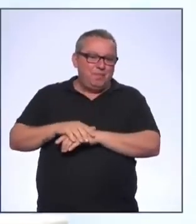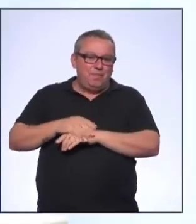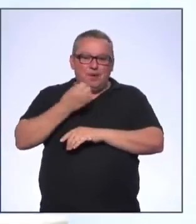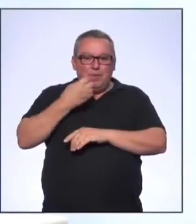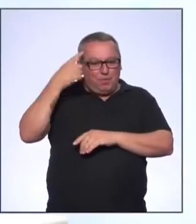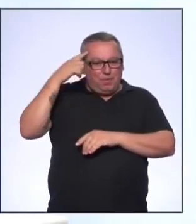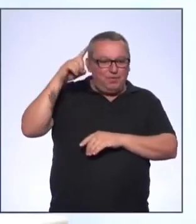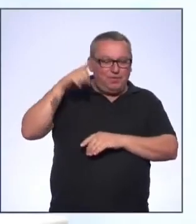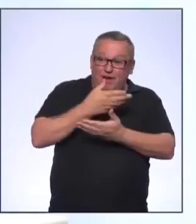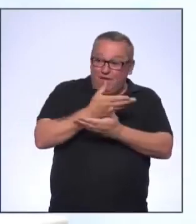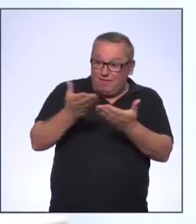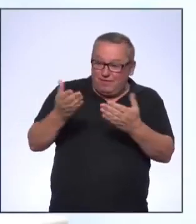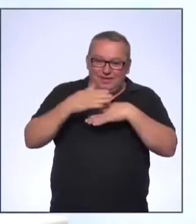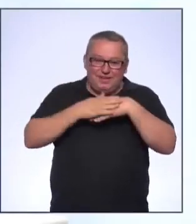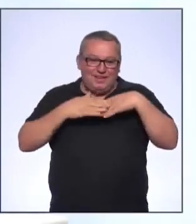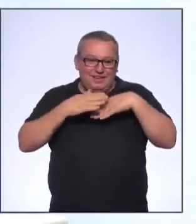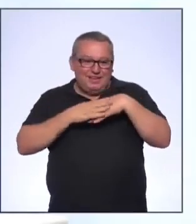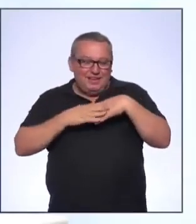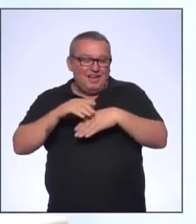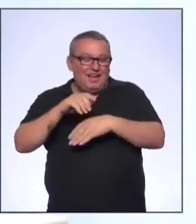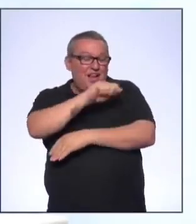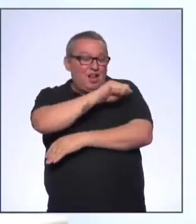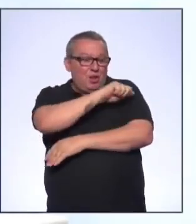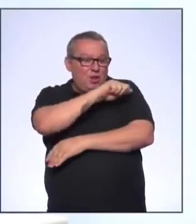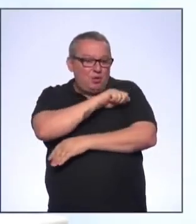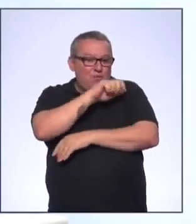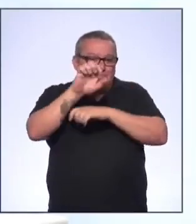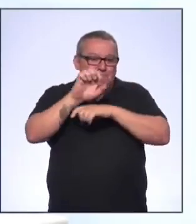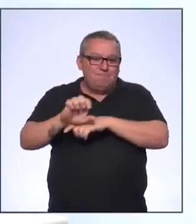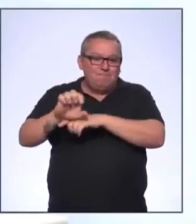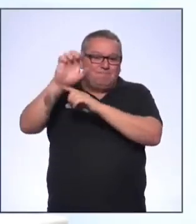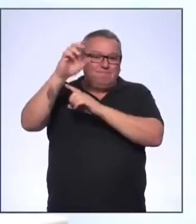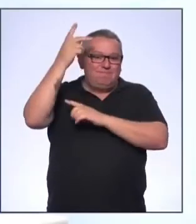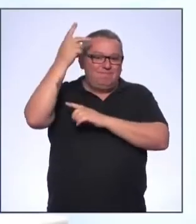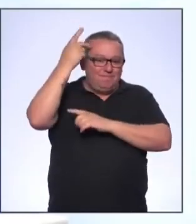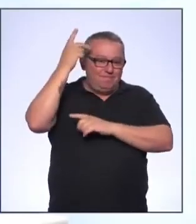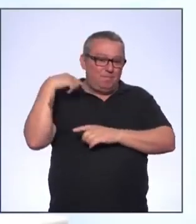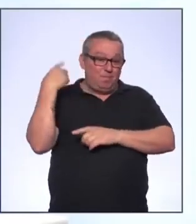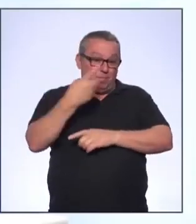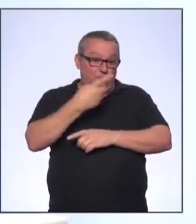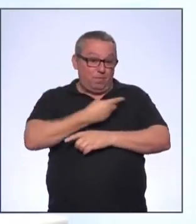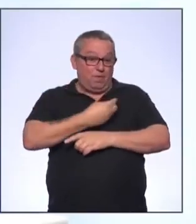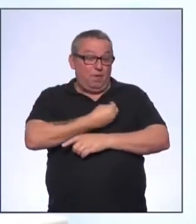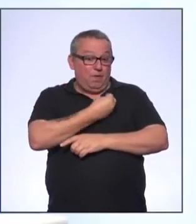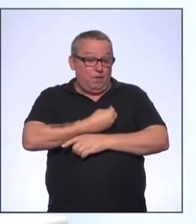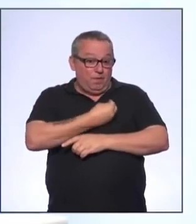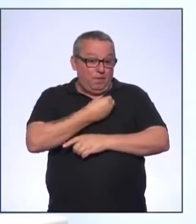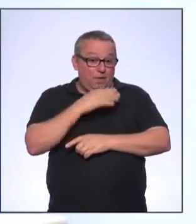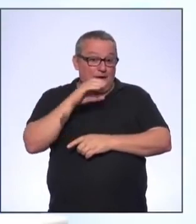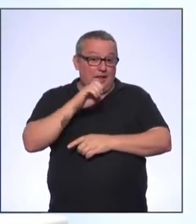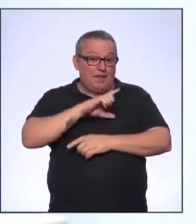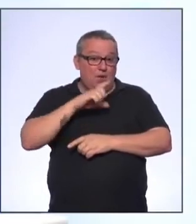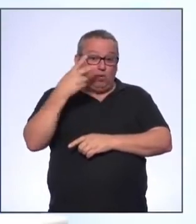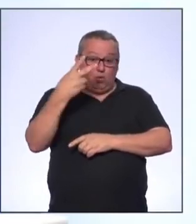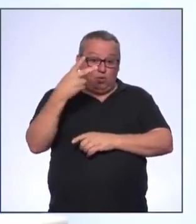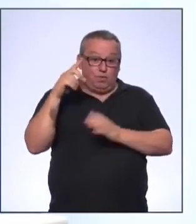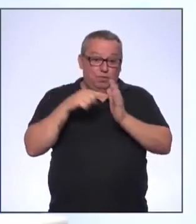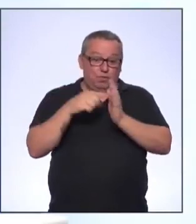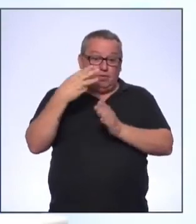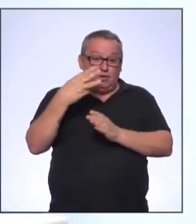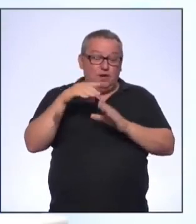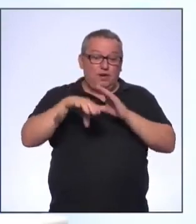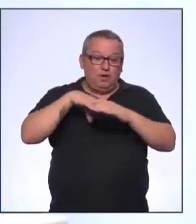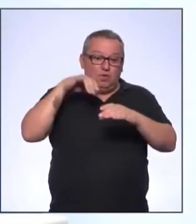a você, queridos alunos do Estado de São Paulo. Nós estamos aqui ao vivo na TV Educação, canal 2.3, também pelo YouTube,